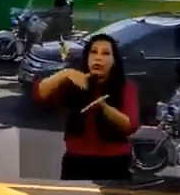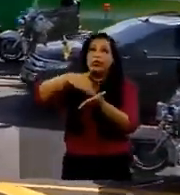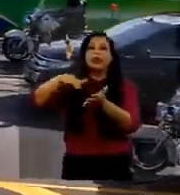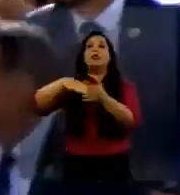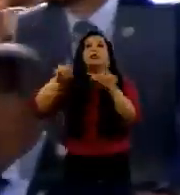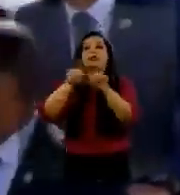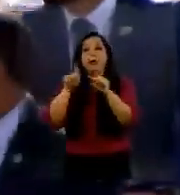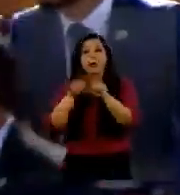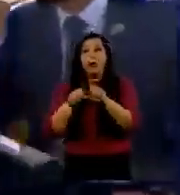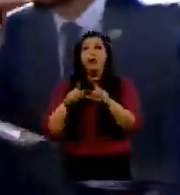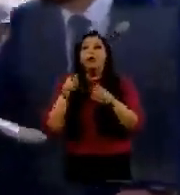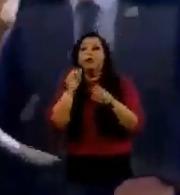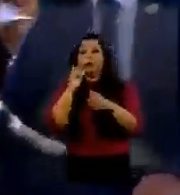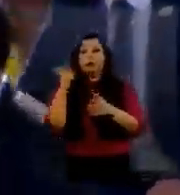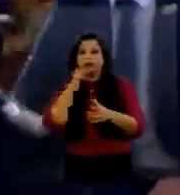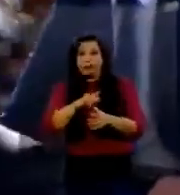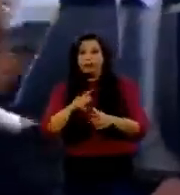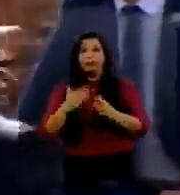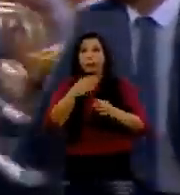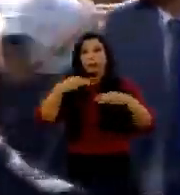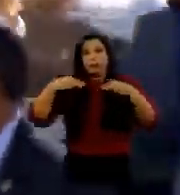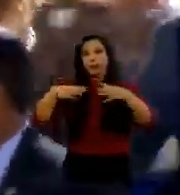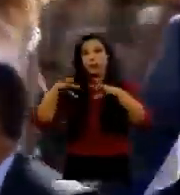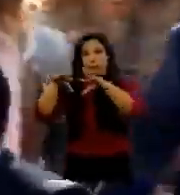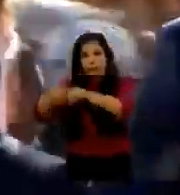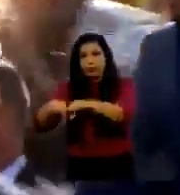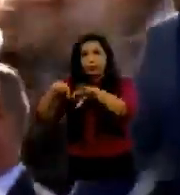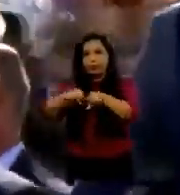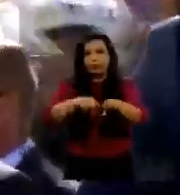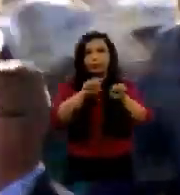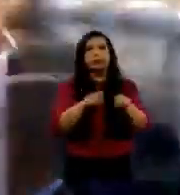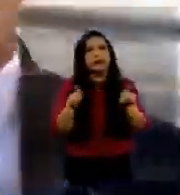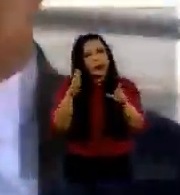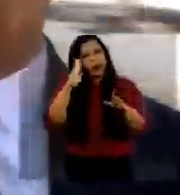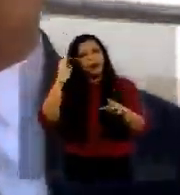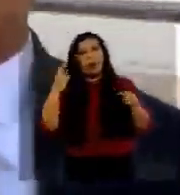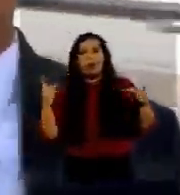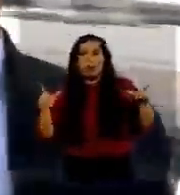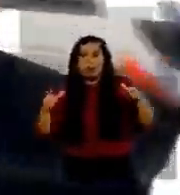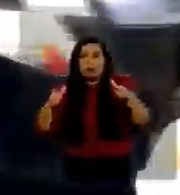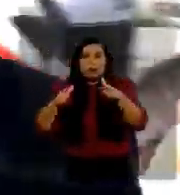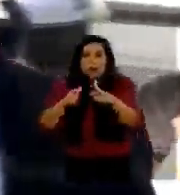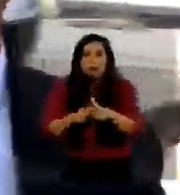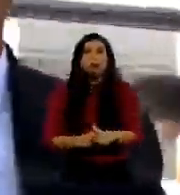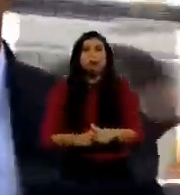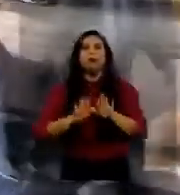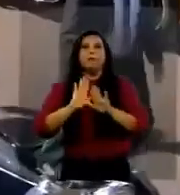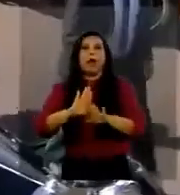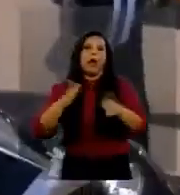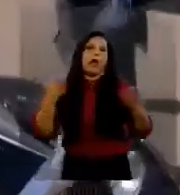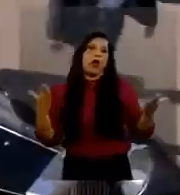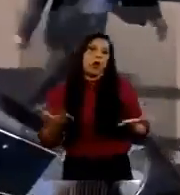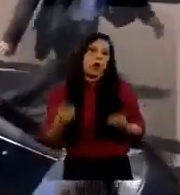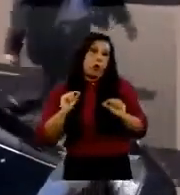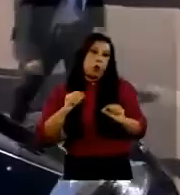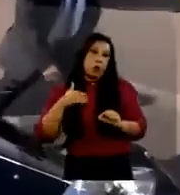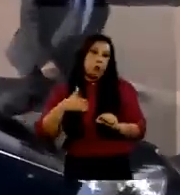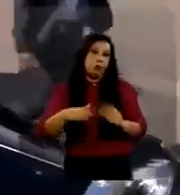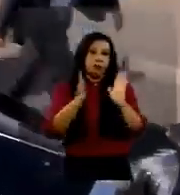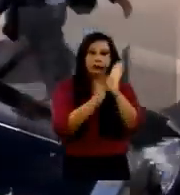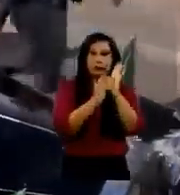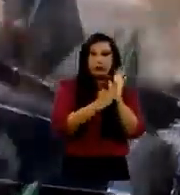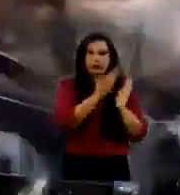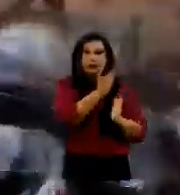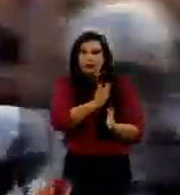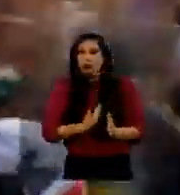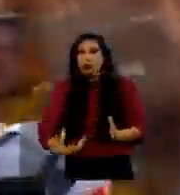foram absorvidas por ministérios, né, justamente para enxugar essa estrutura. E nessa agenda de governo